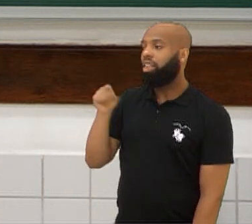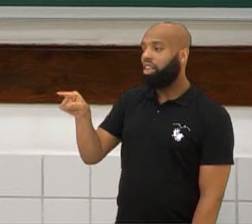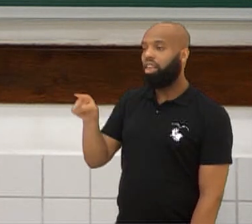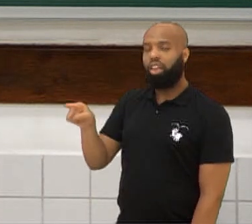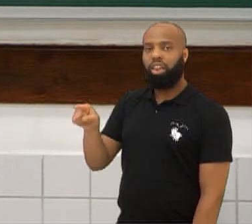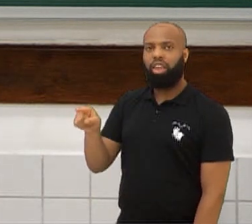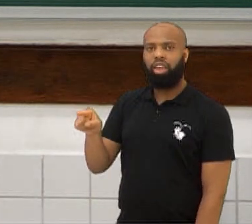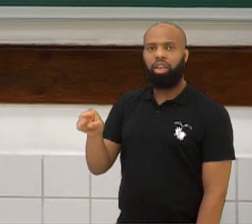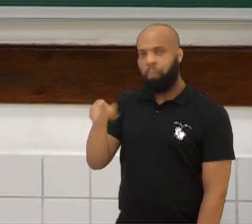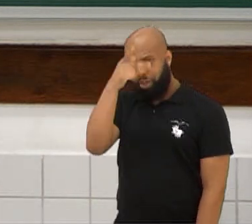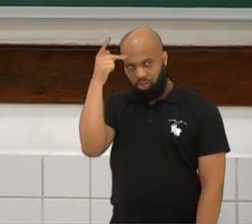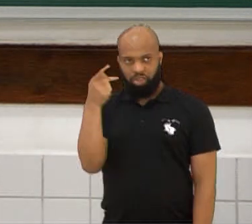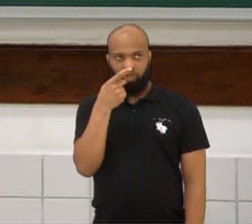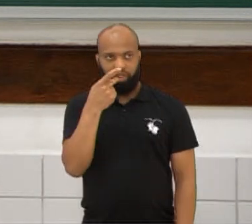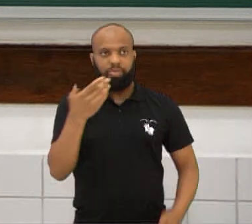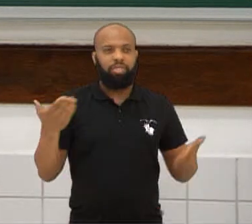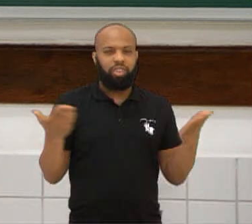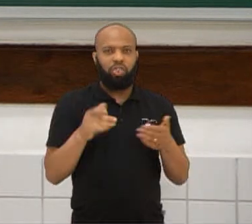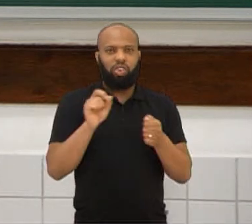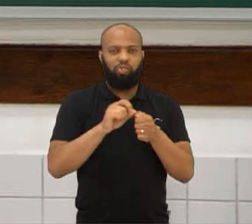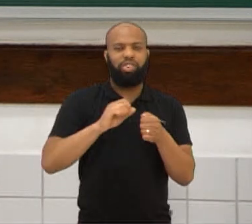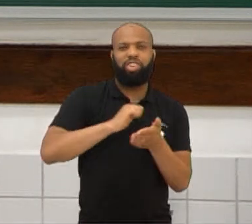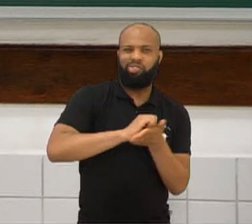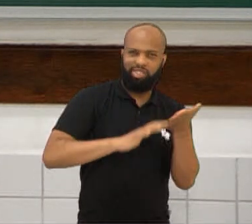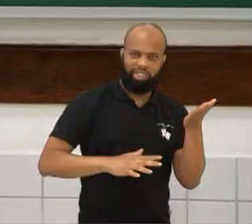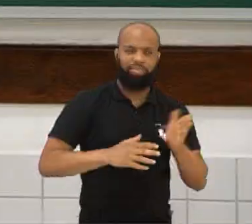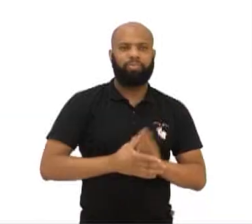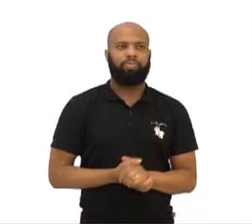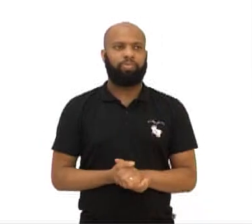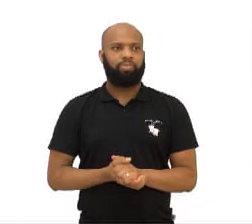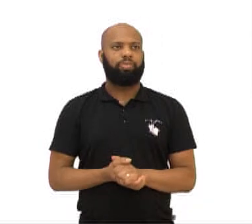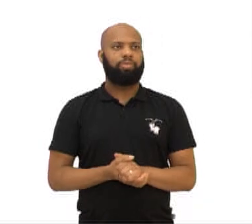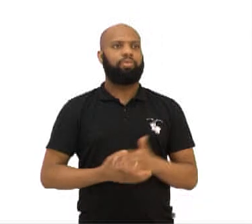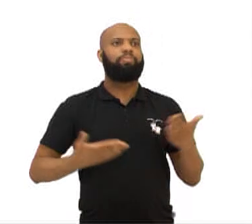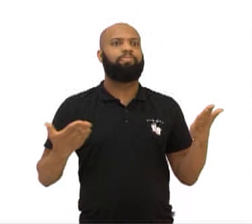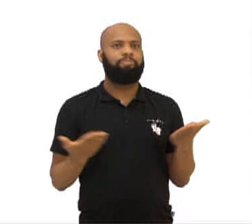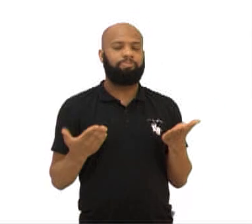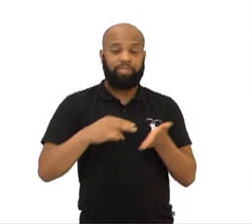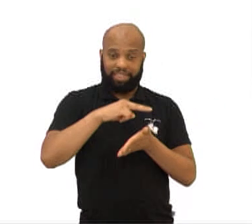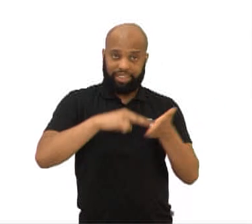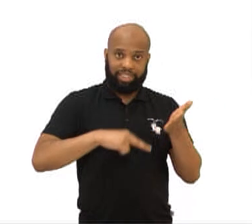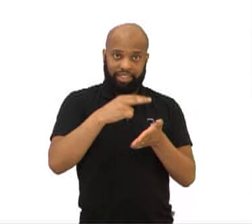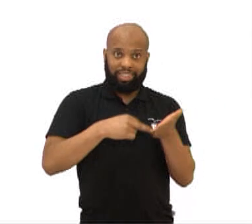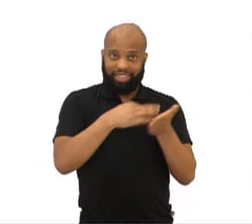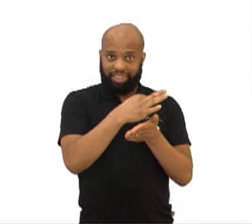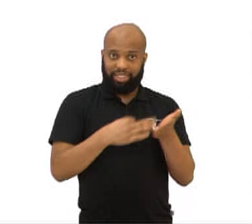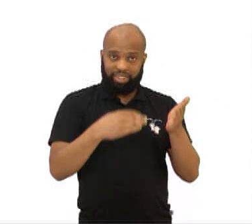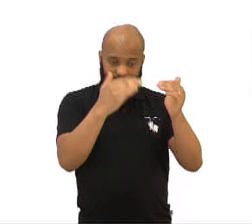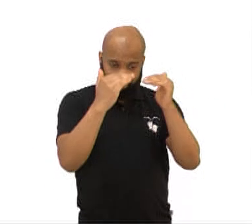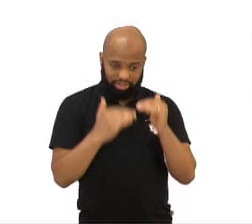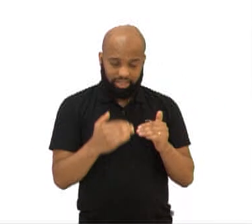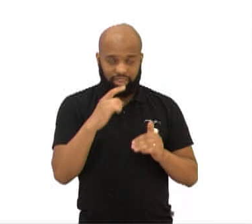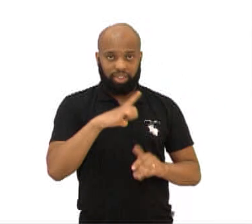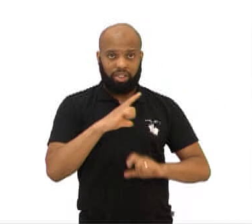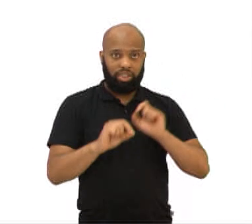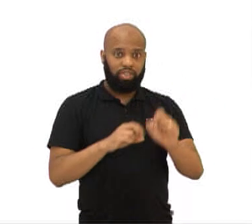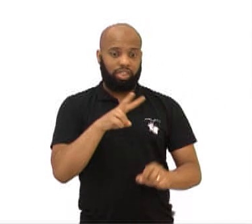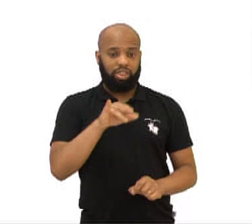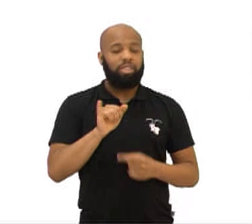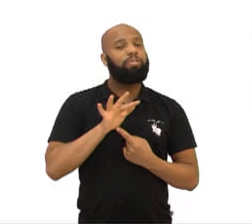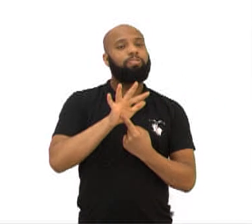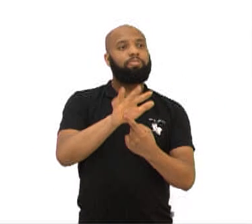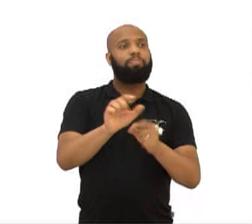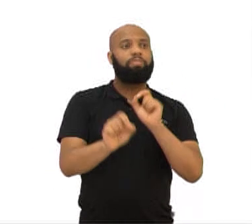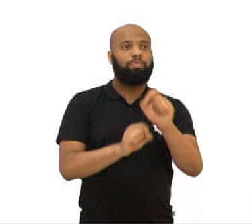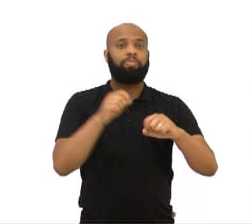pessoal? Vamos fazer um exercício, então. Vamos ler o trecho abaixo e você vai ter que